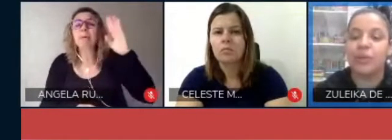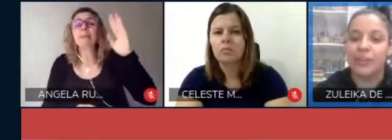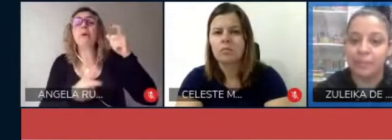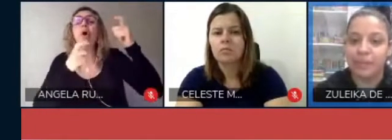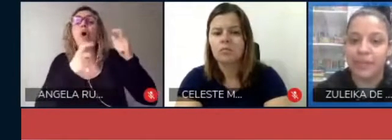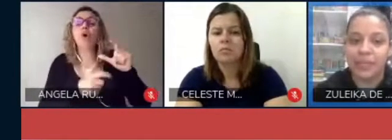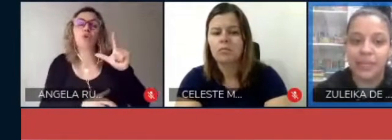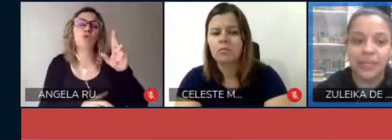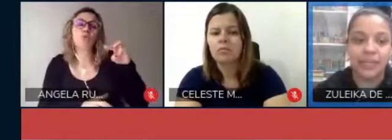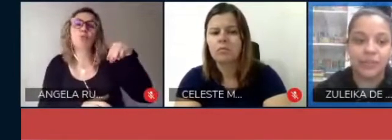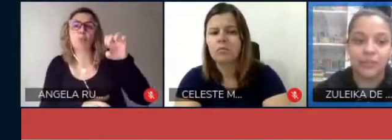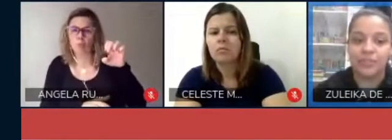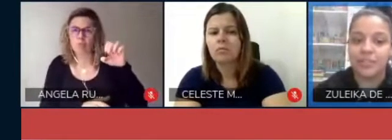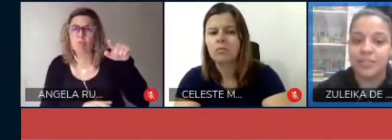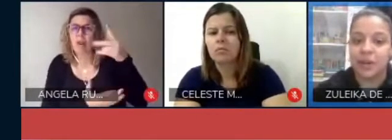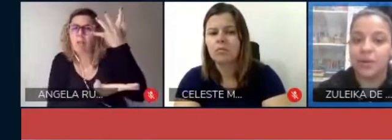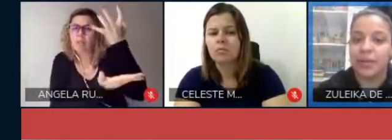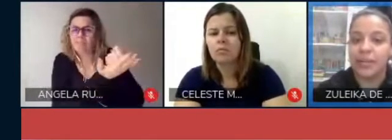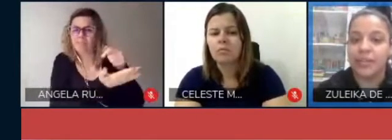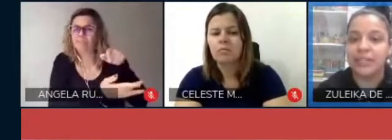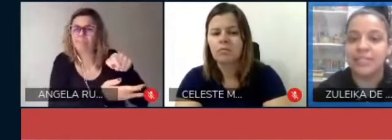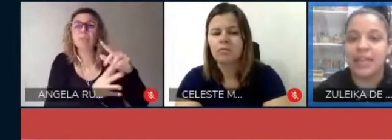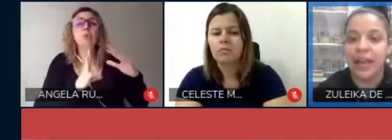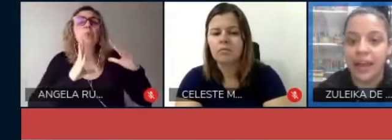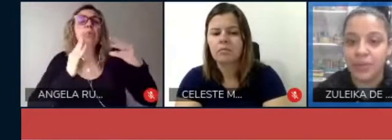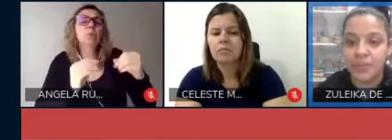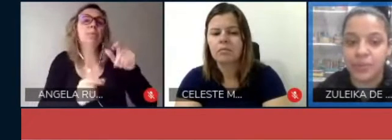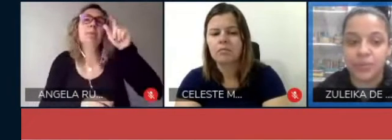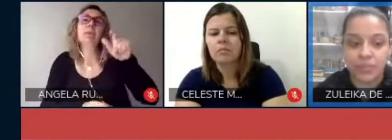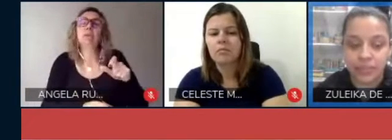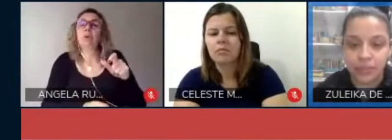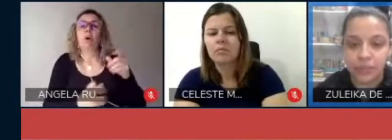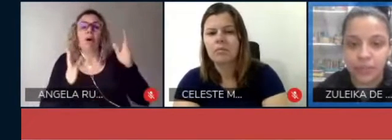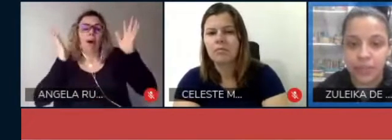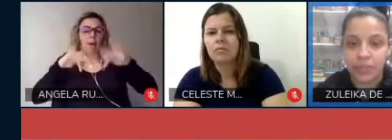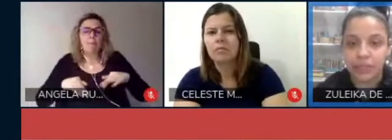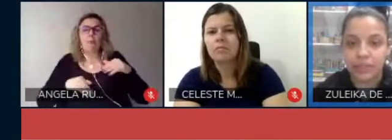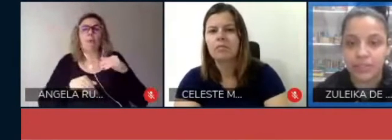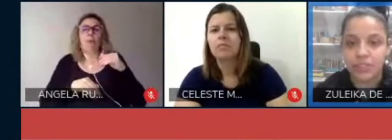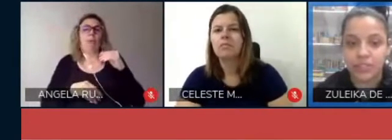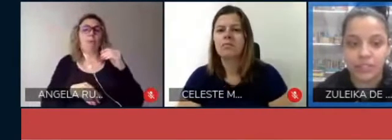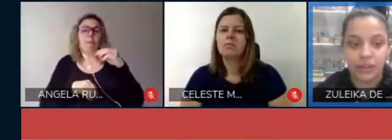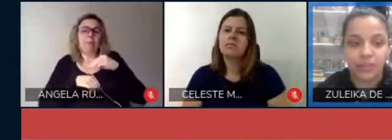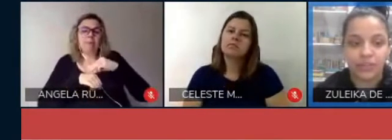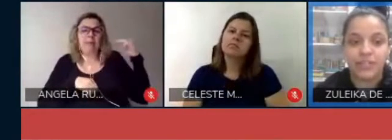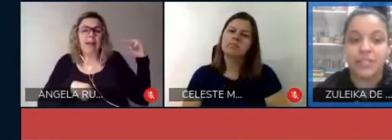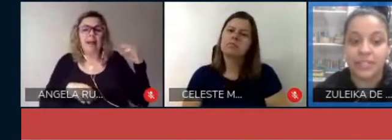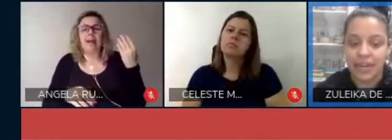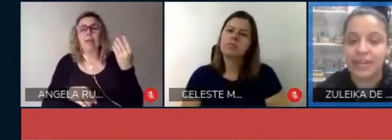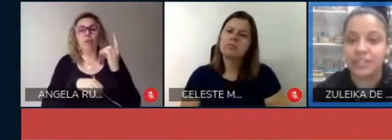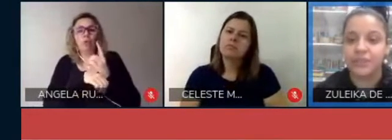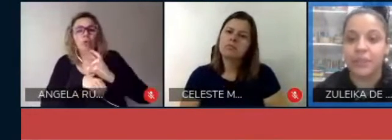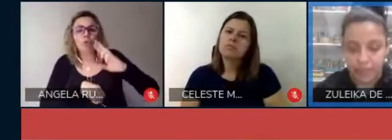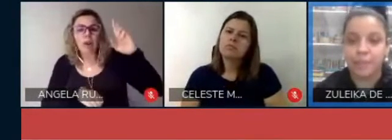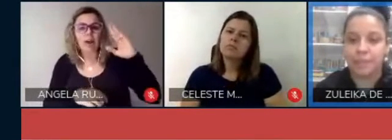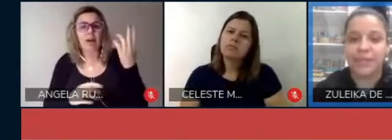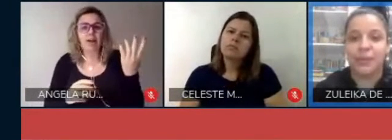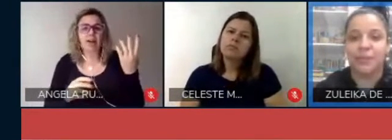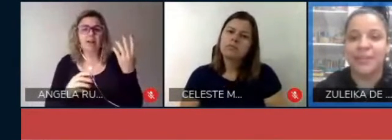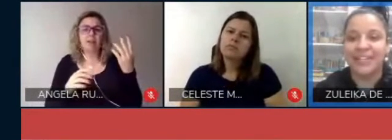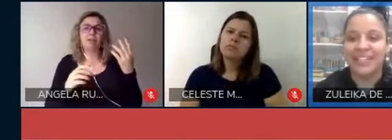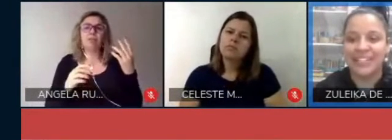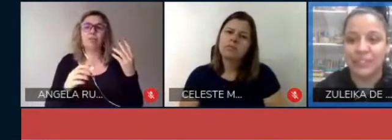repositório institucional também. Né, toda vez que alguém encerra o seu ciclo na